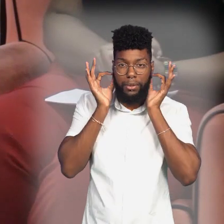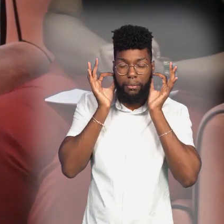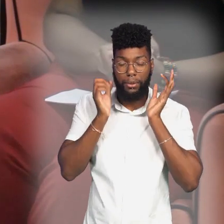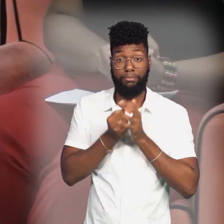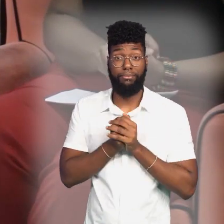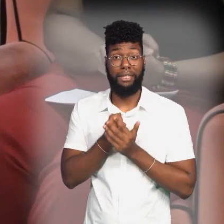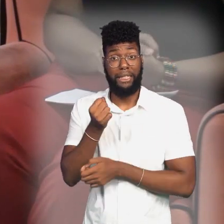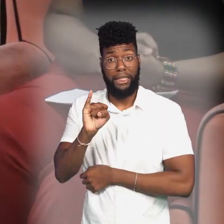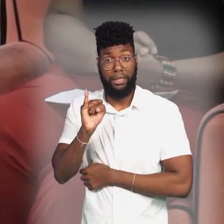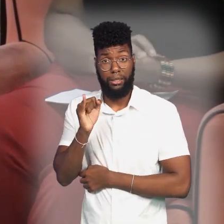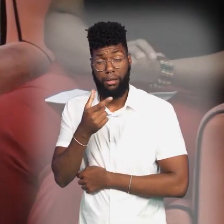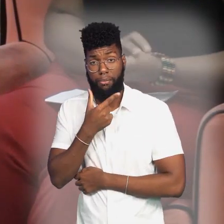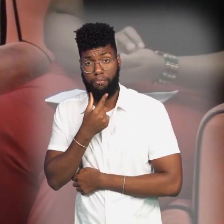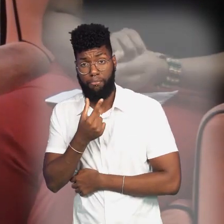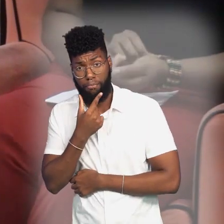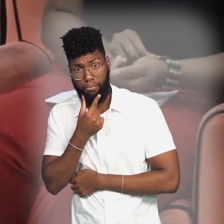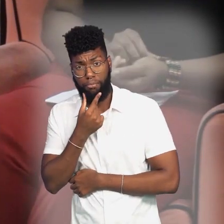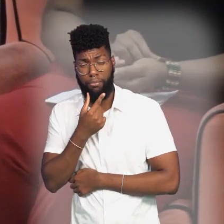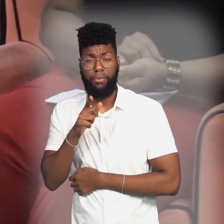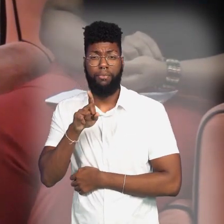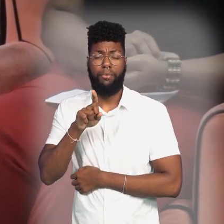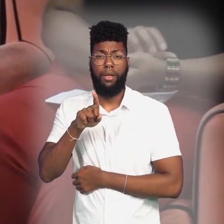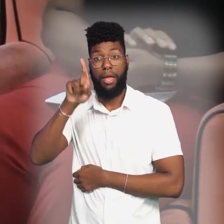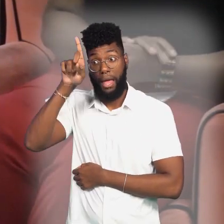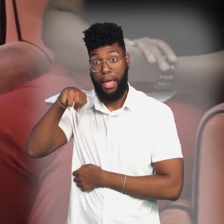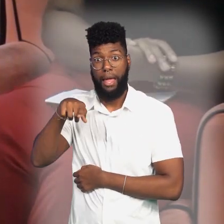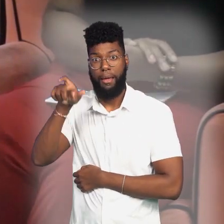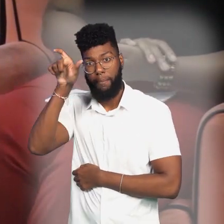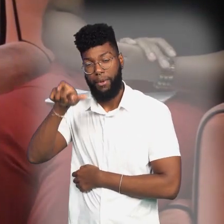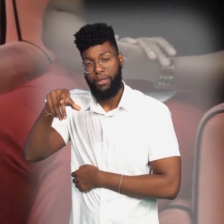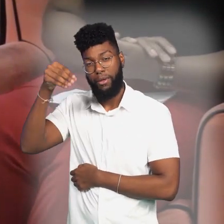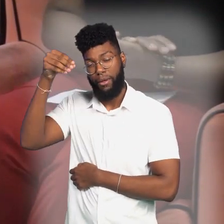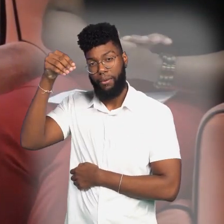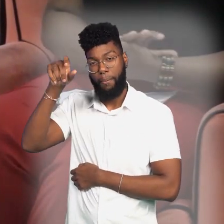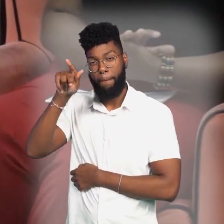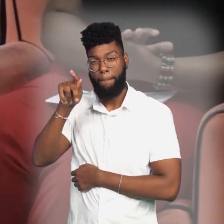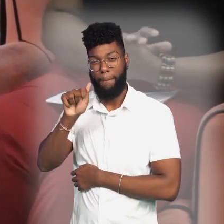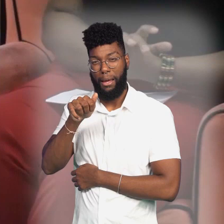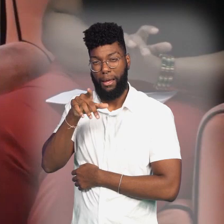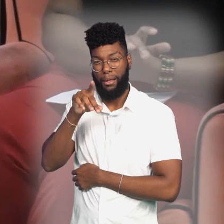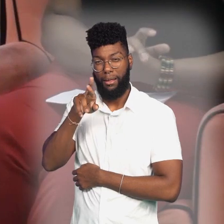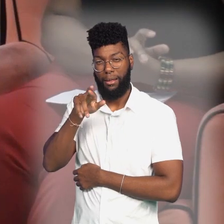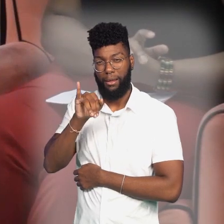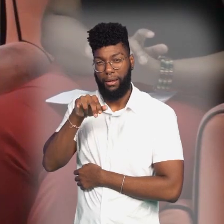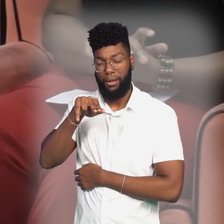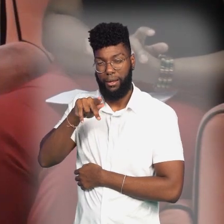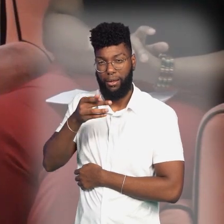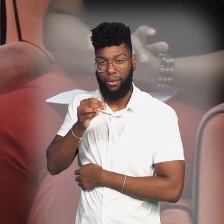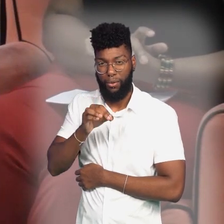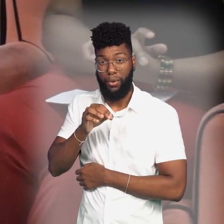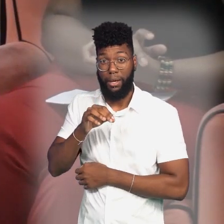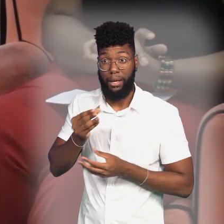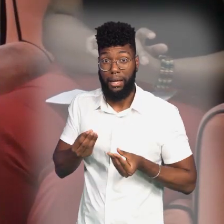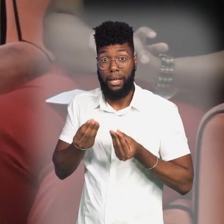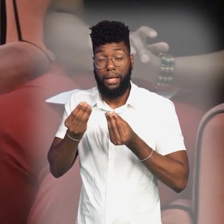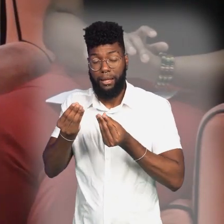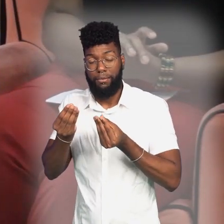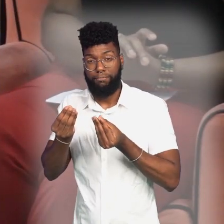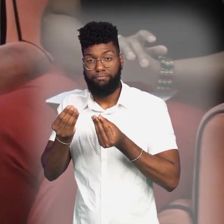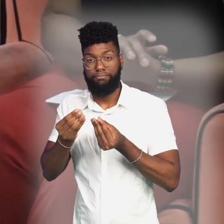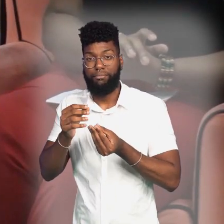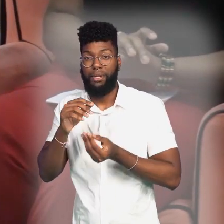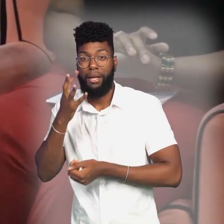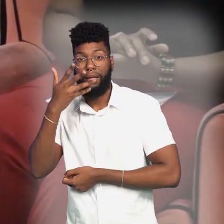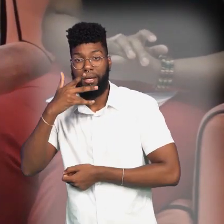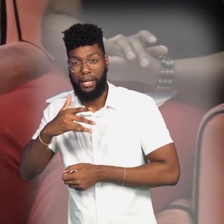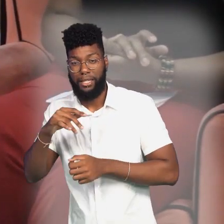menino, quem ganhou o nome, o padrinho, que vai levar para fazer circuncisão. Porque todos os homens